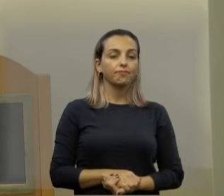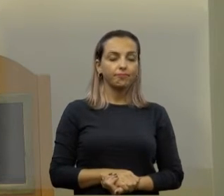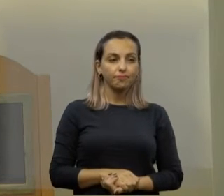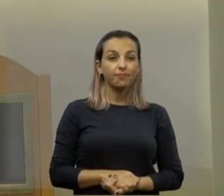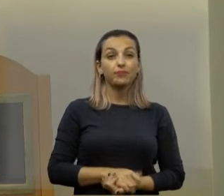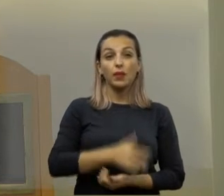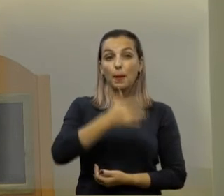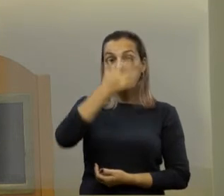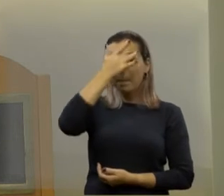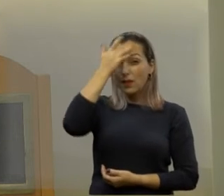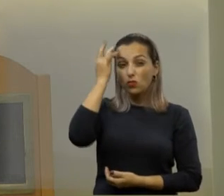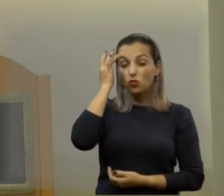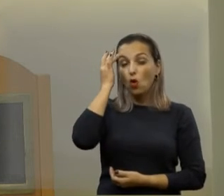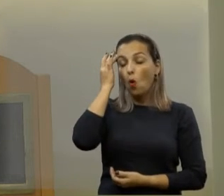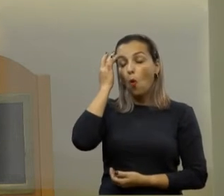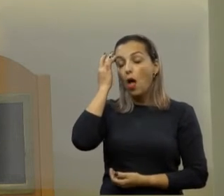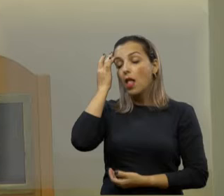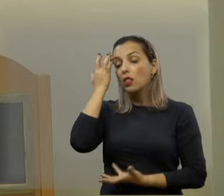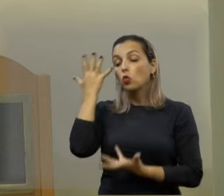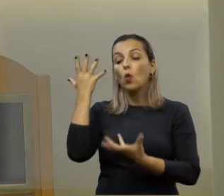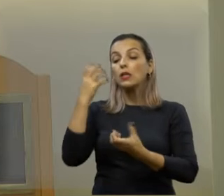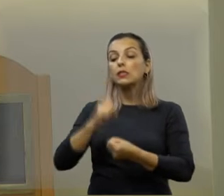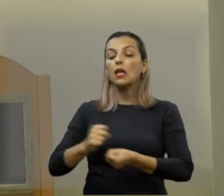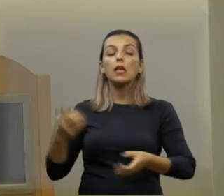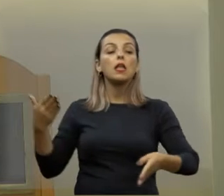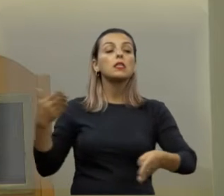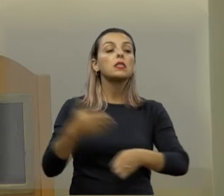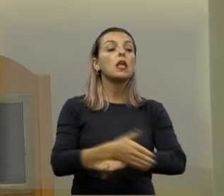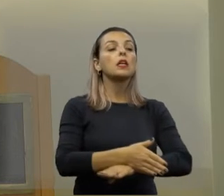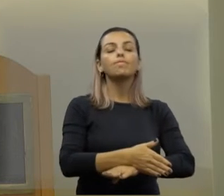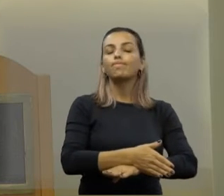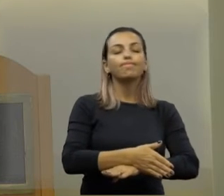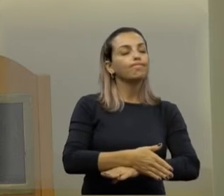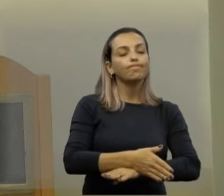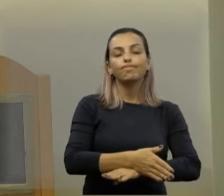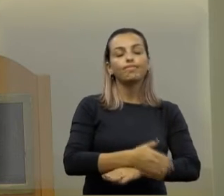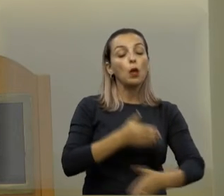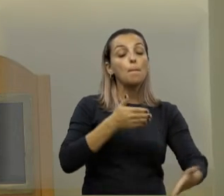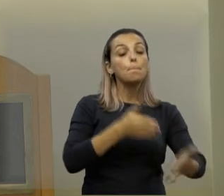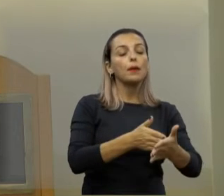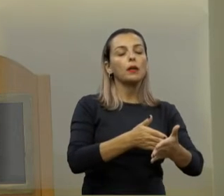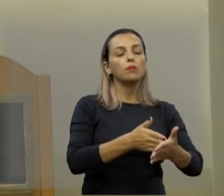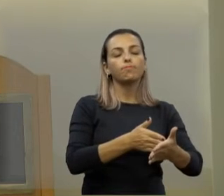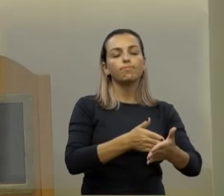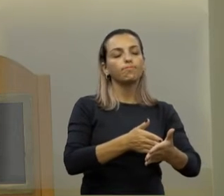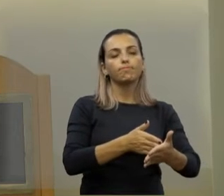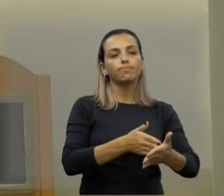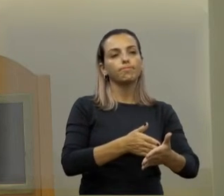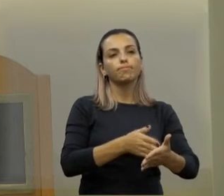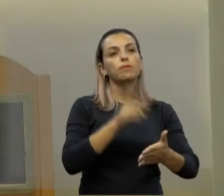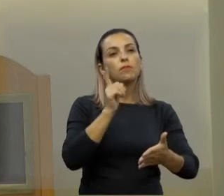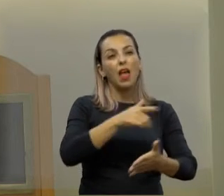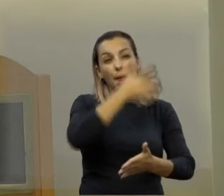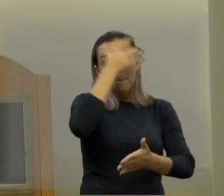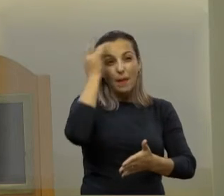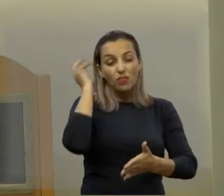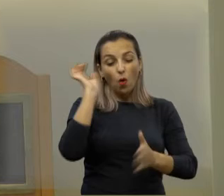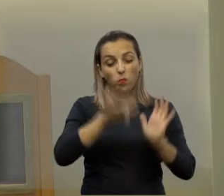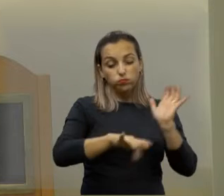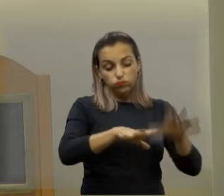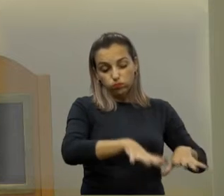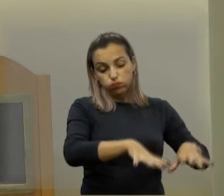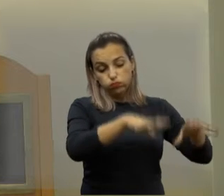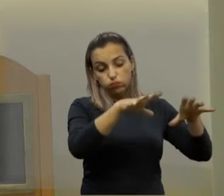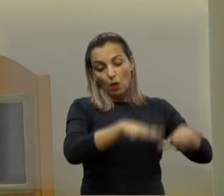gente tem pessoas que não deixa a vigilância entrar não deixa viu gente e acumulador acumulador vai deixando